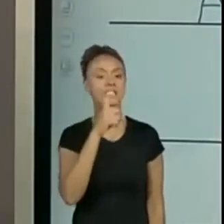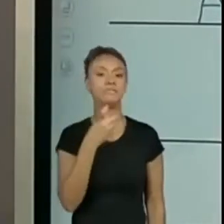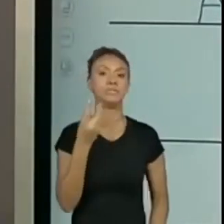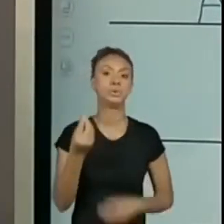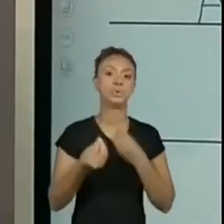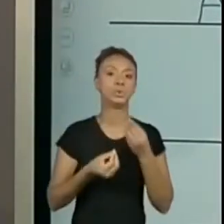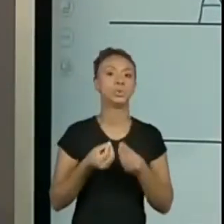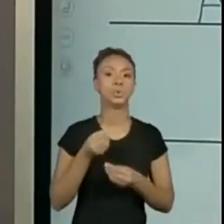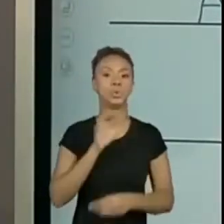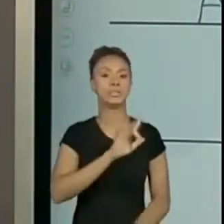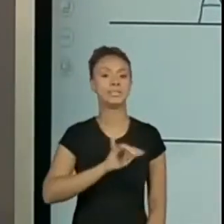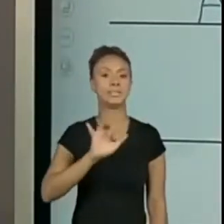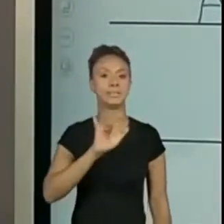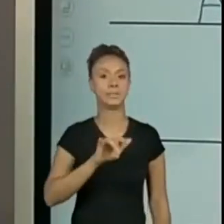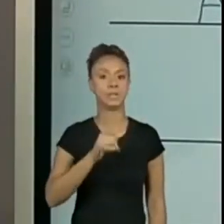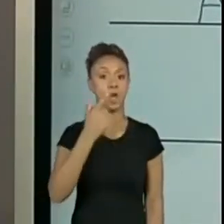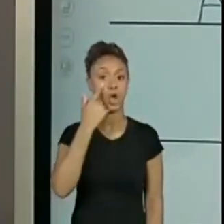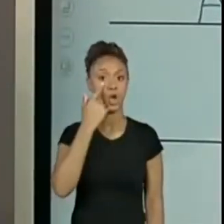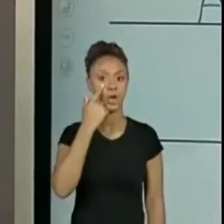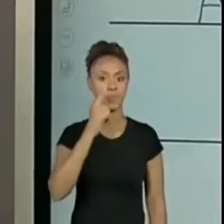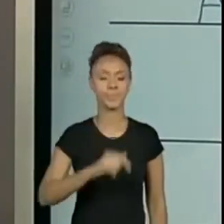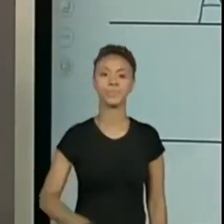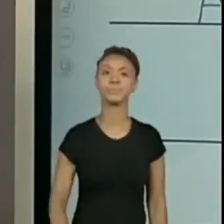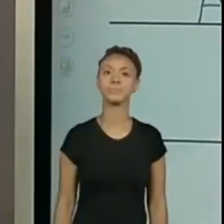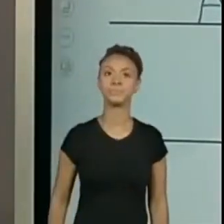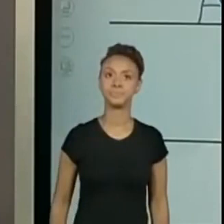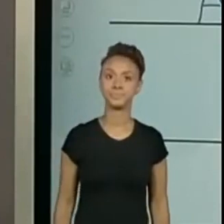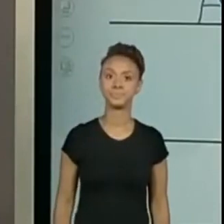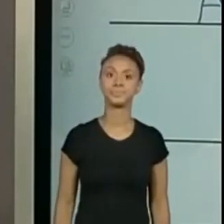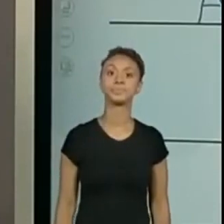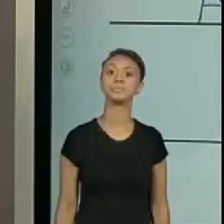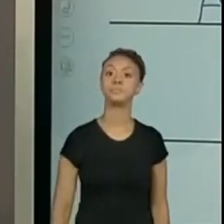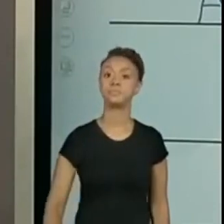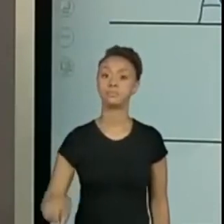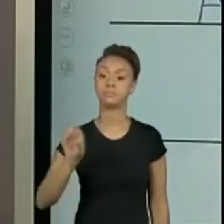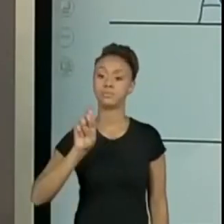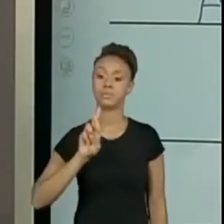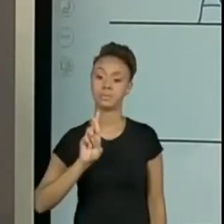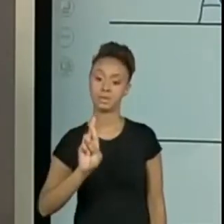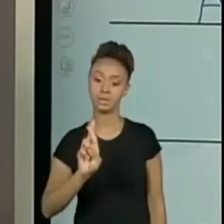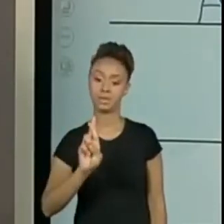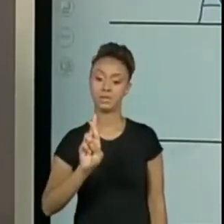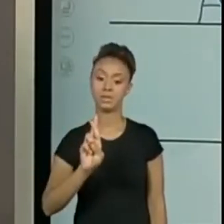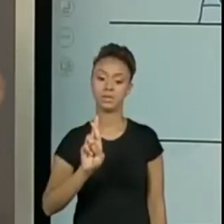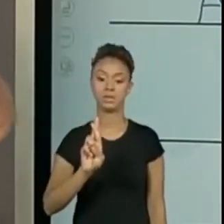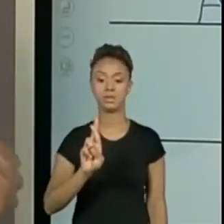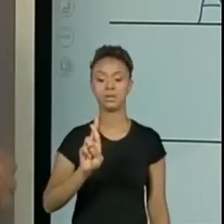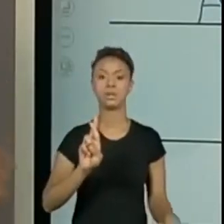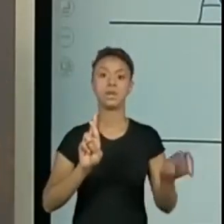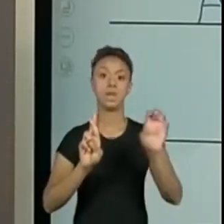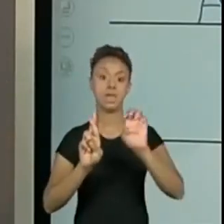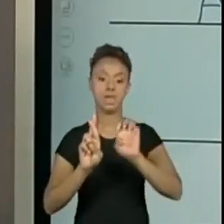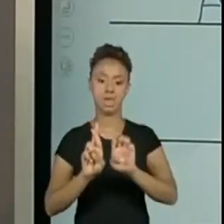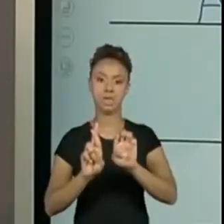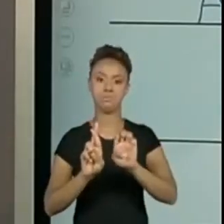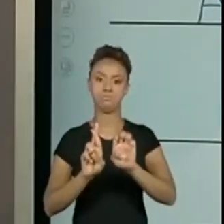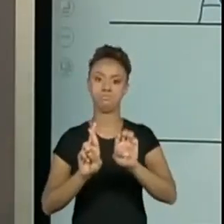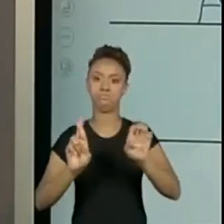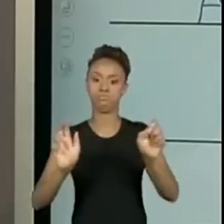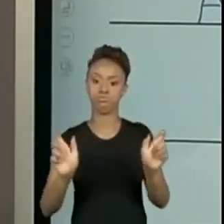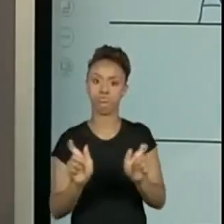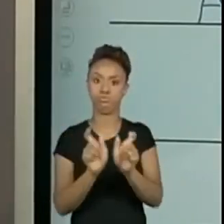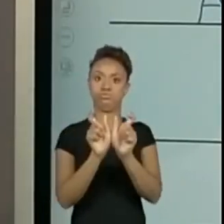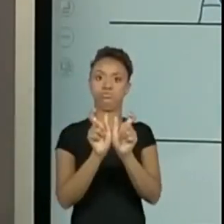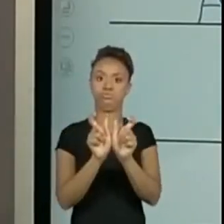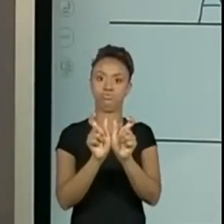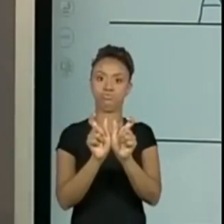isso. Então eu vou ajudar vocês, tá bom? Ó, é o R e o E. Amaré. O R e o E.